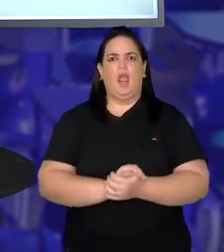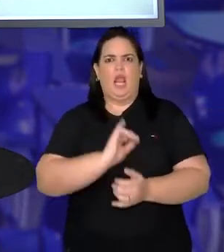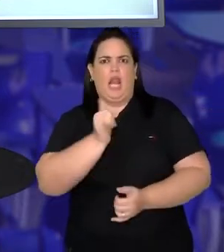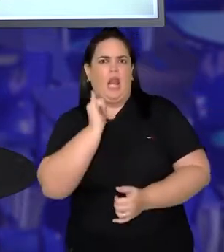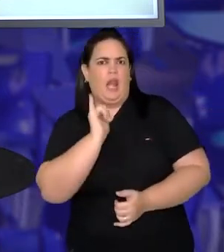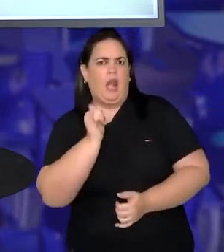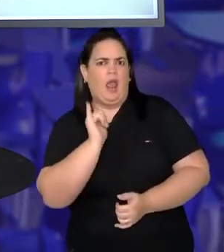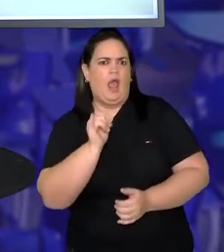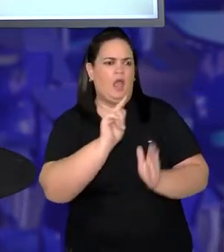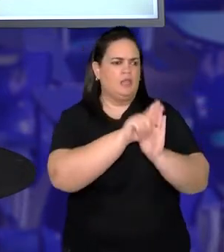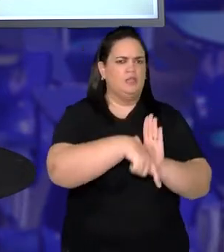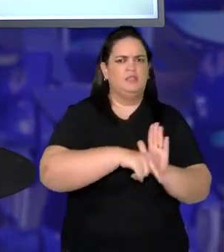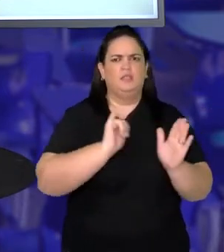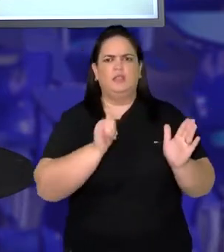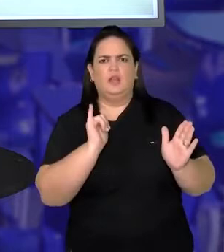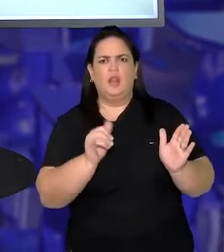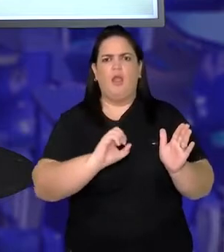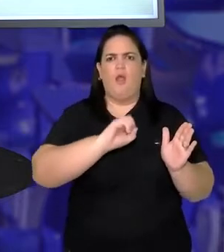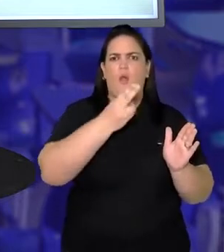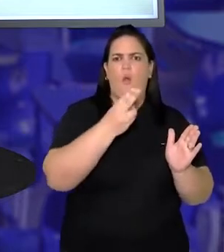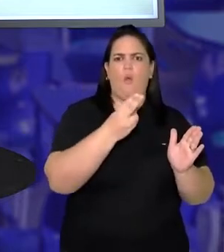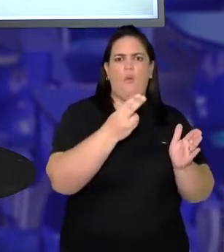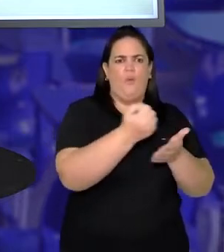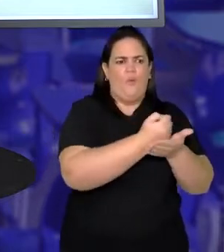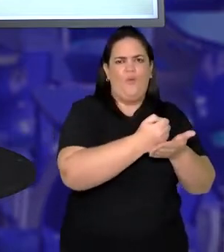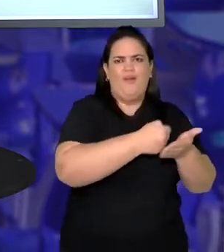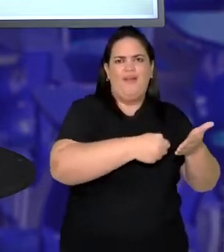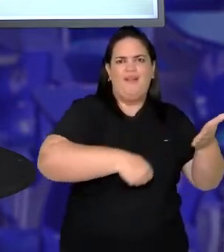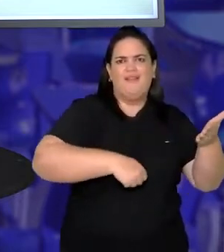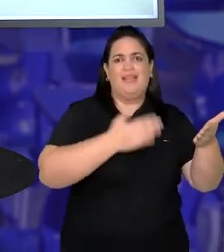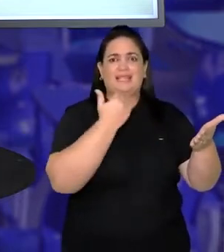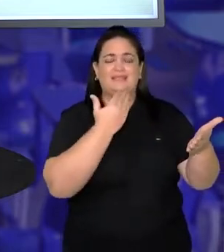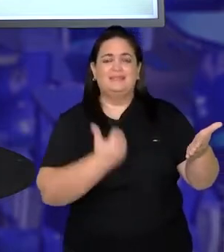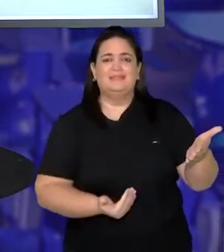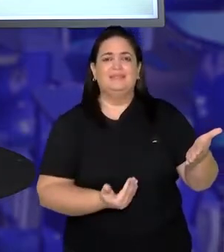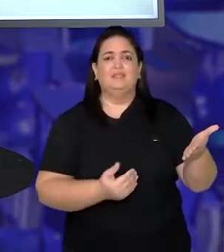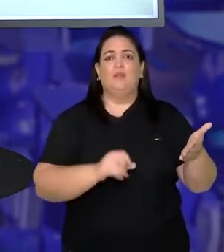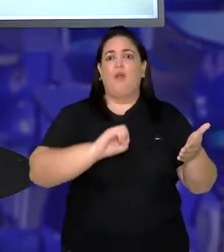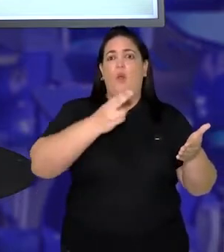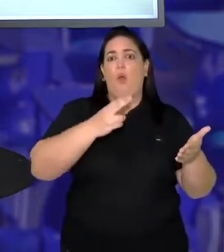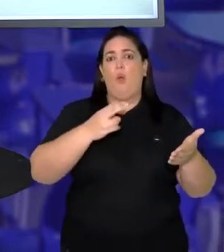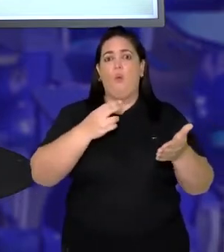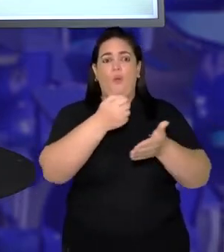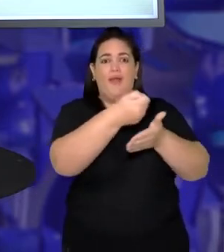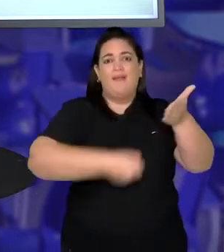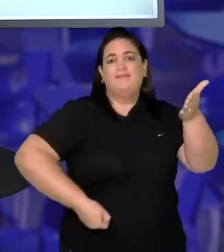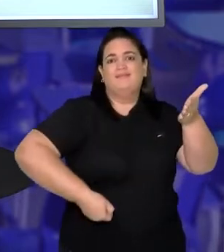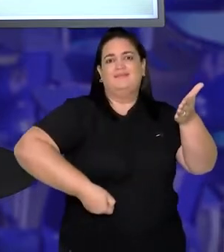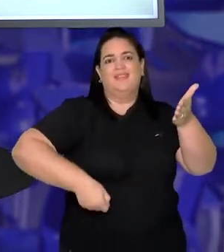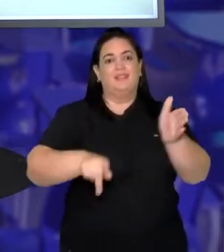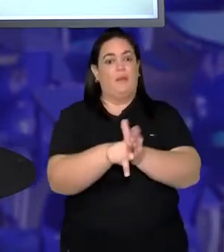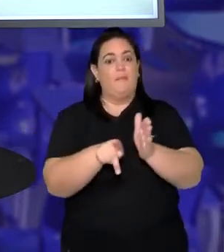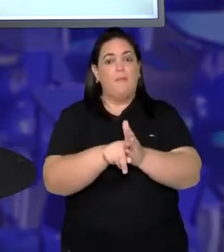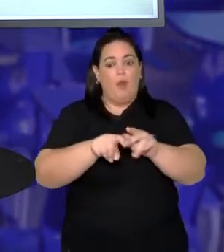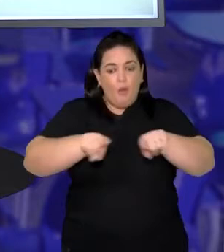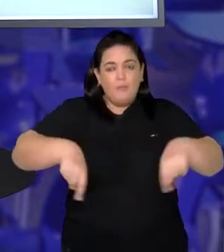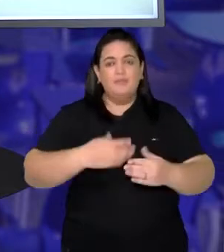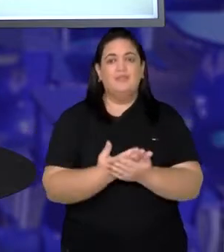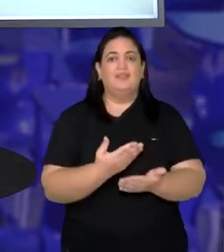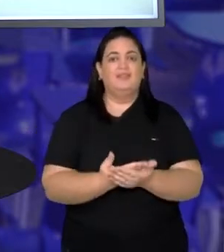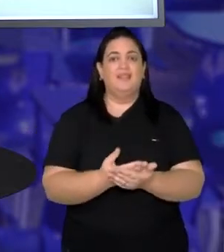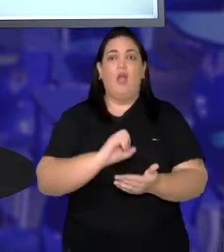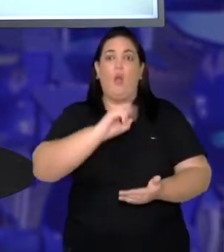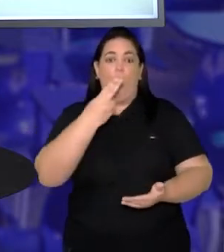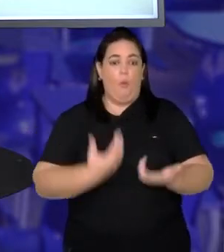uma narrativa, do que seria o gênero de uma receita, do que seria o gênero de uma redação que vocês produzem em sala, de um poema, porque